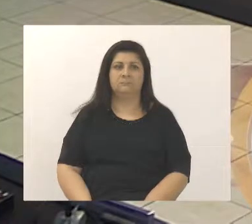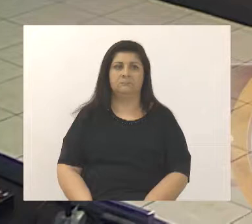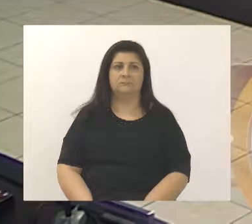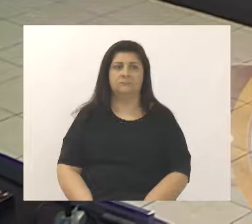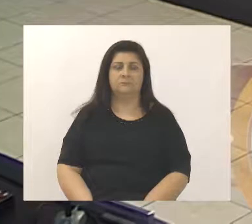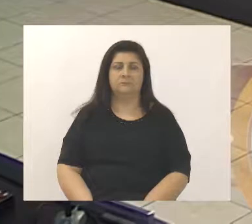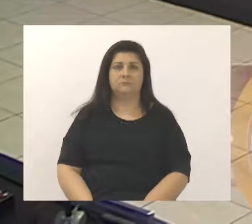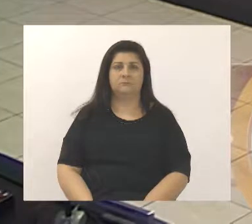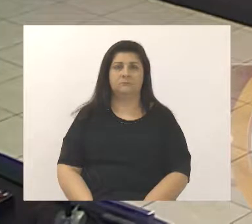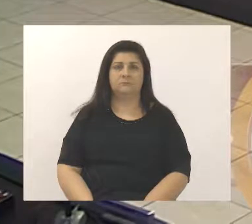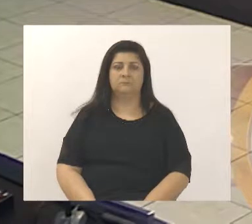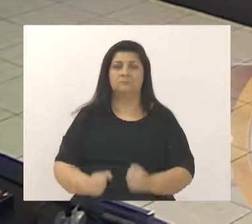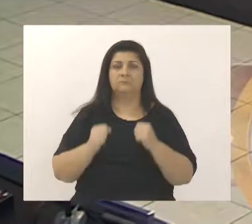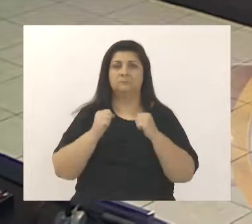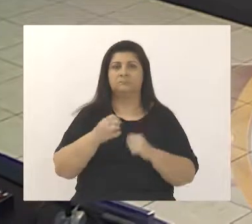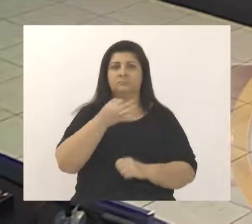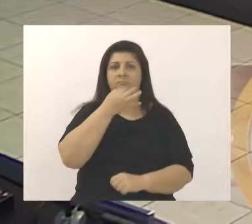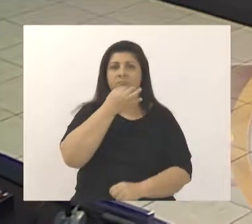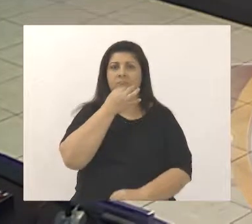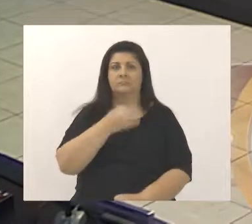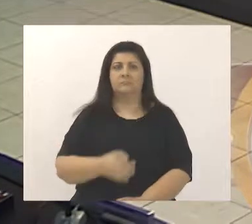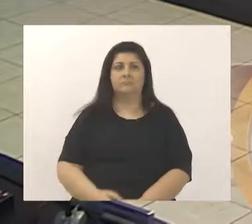O projeto continua em discussão.